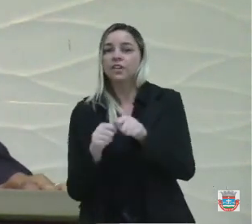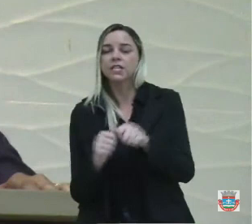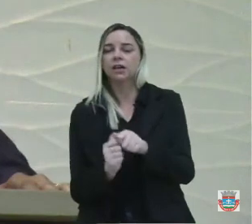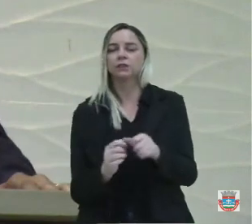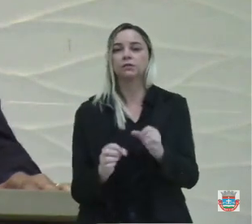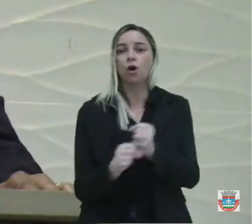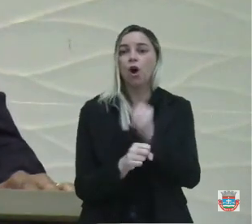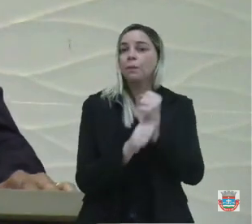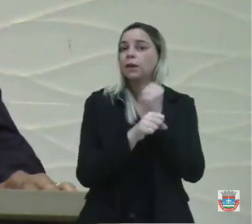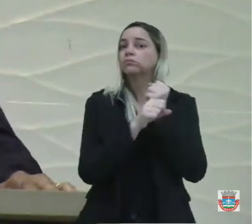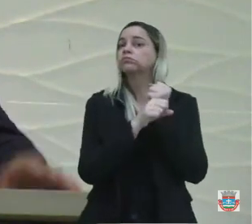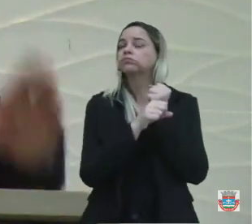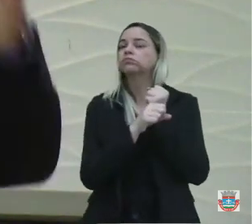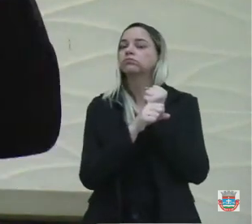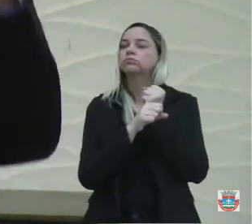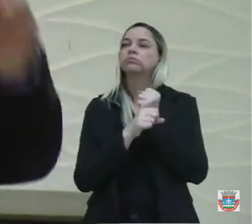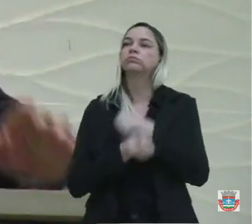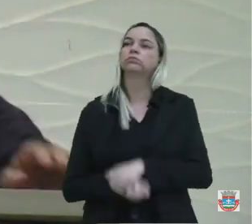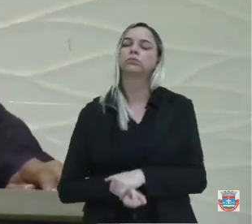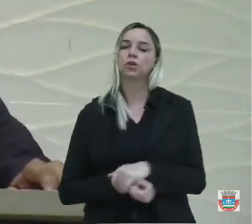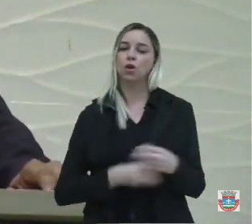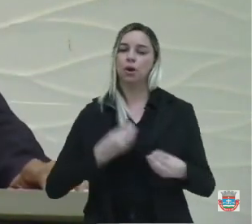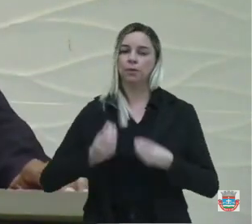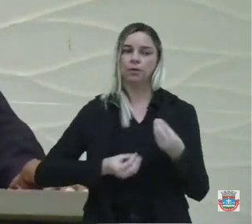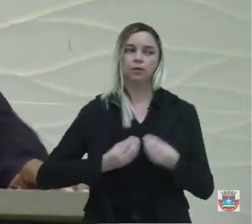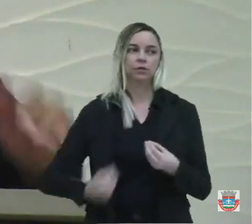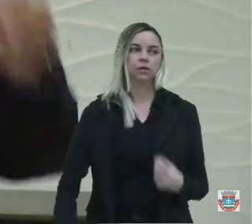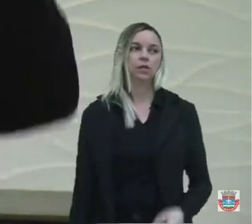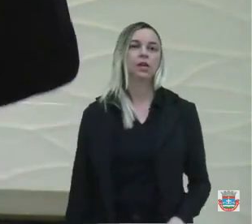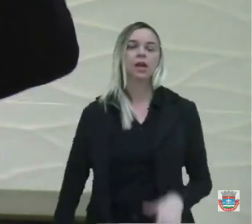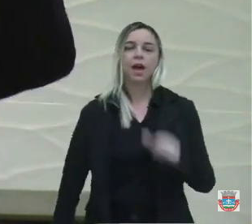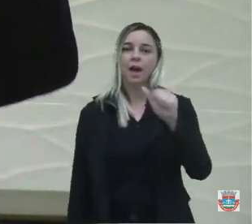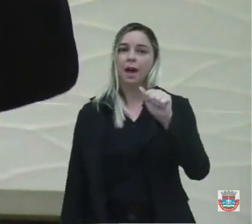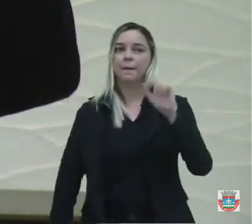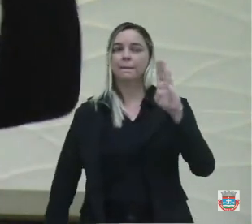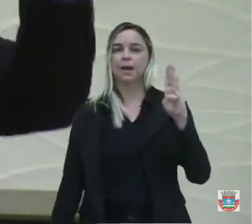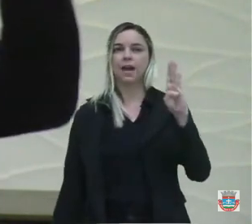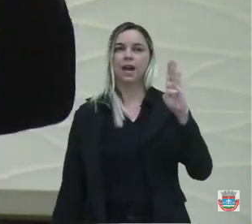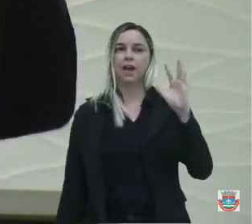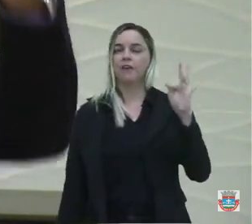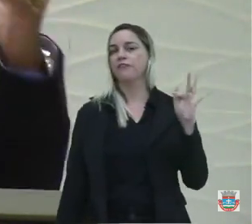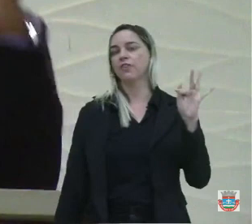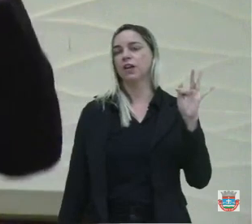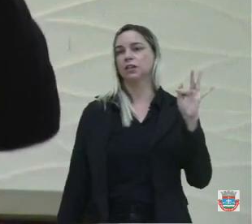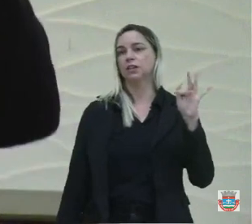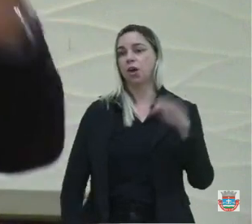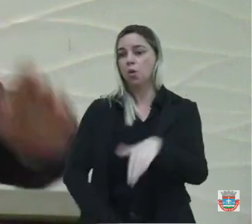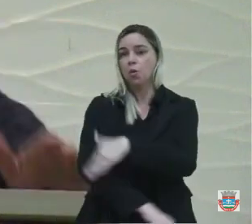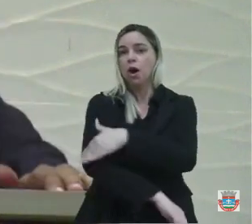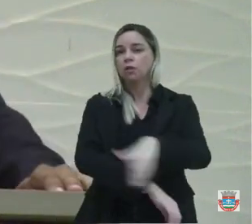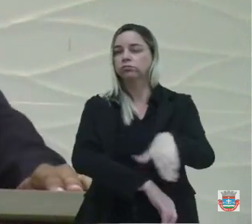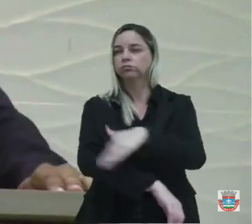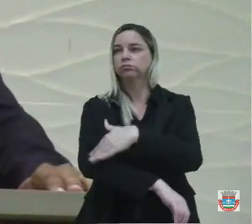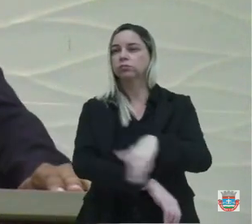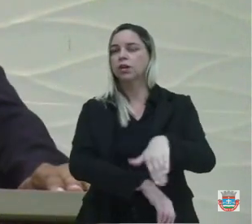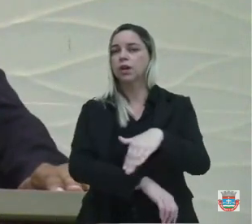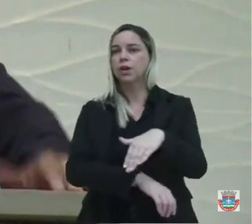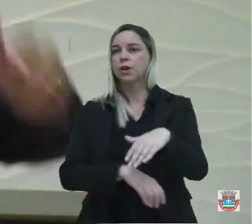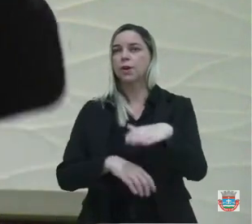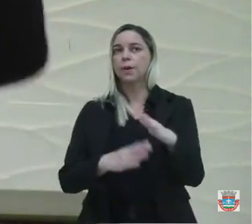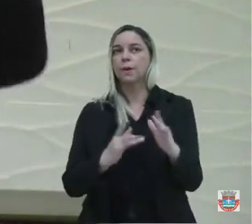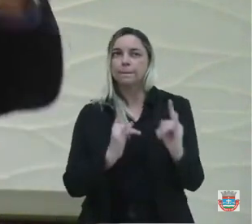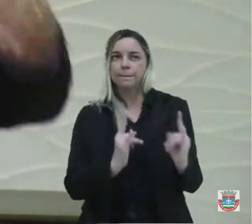obra. Tem que fazer uma obra, começando ali do ABF, ali naquela rua que vai descer na rua do Prédio do